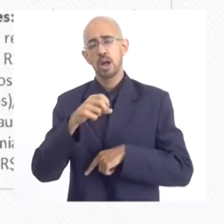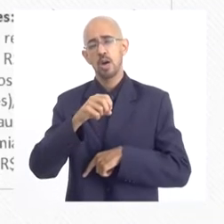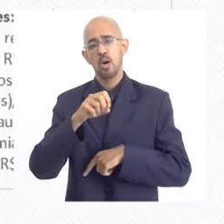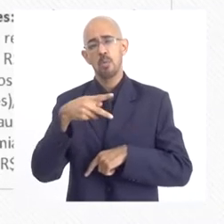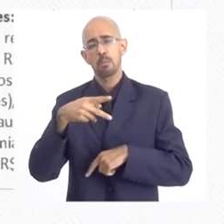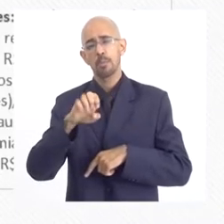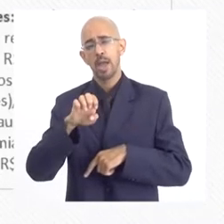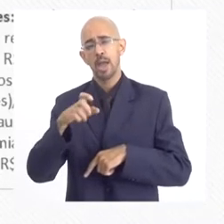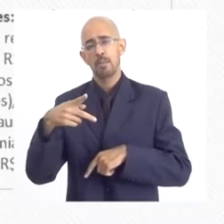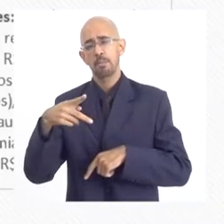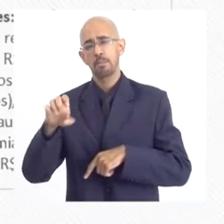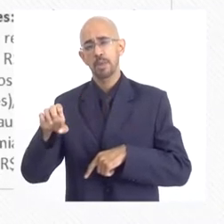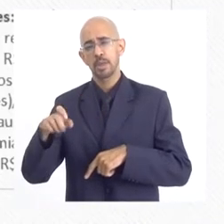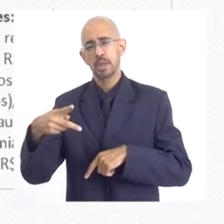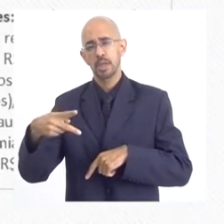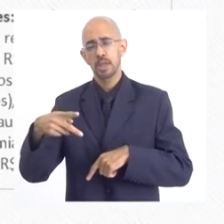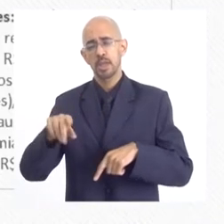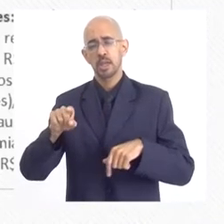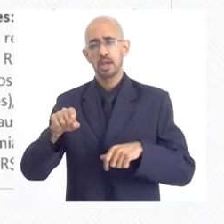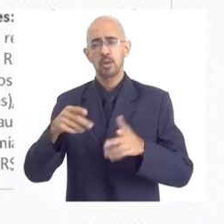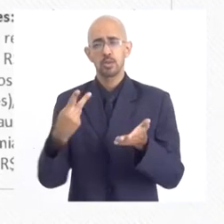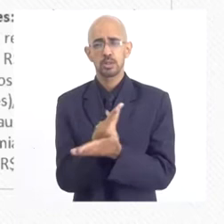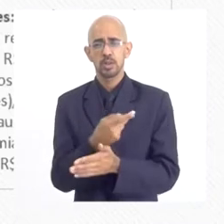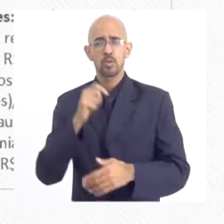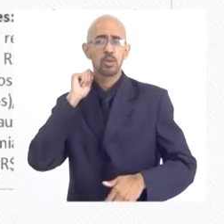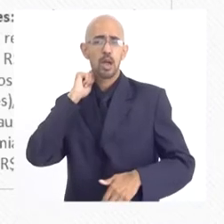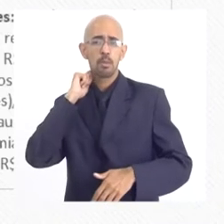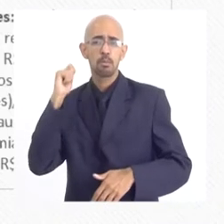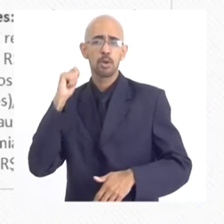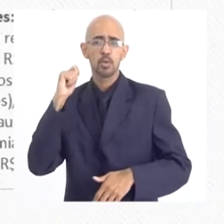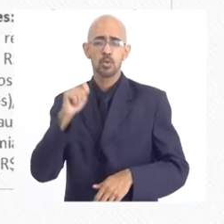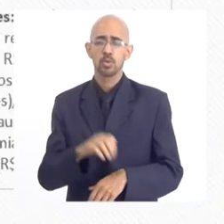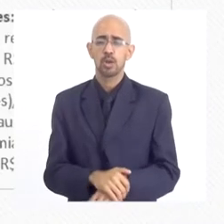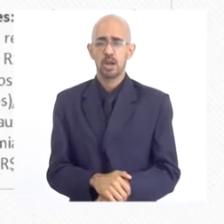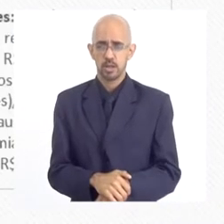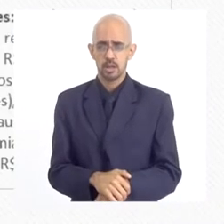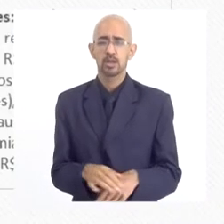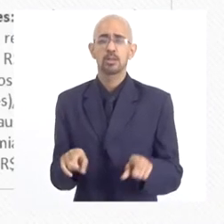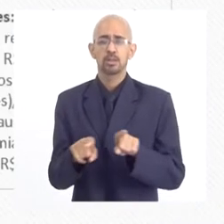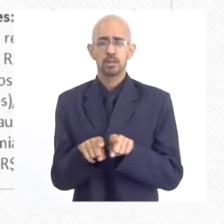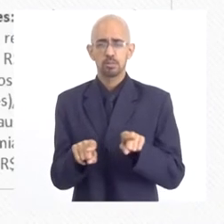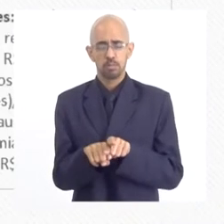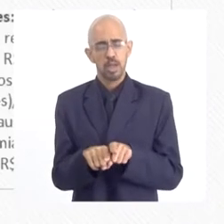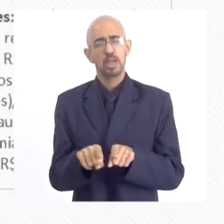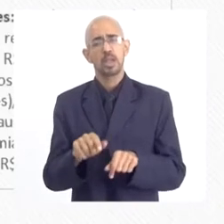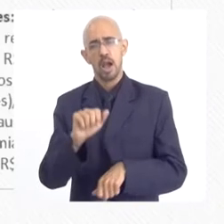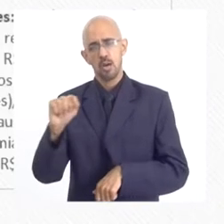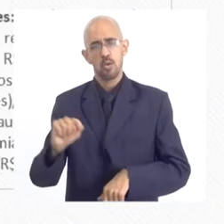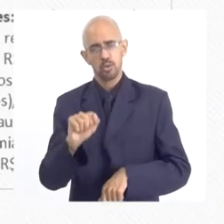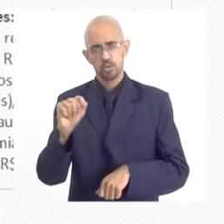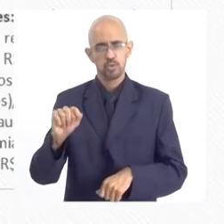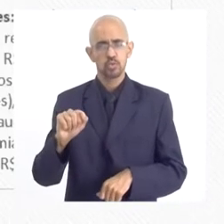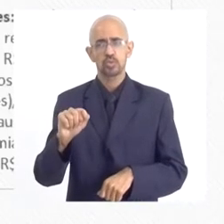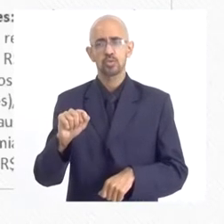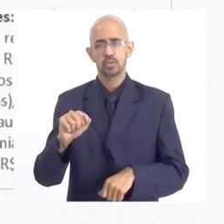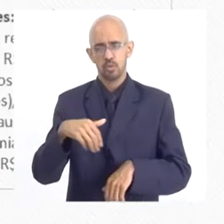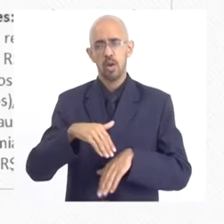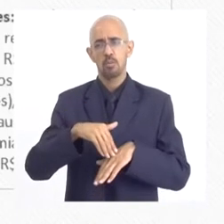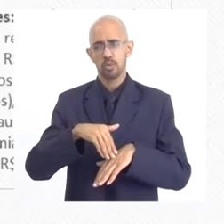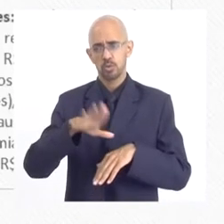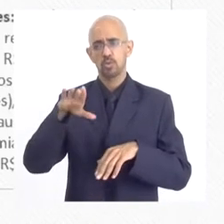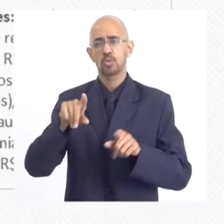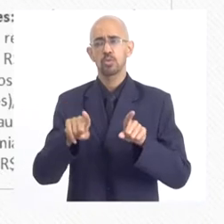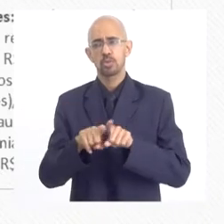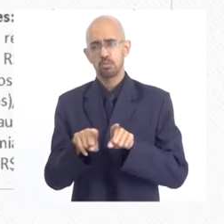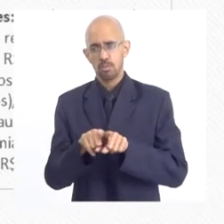que aconteceu em abril, né, e parte em agosto. Então a gente tem um crescimento